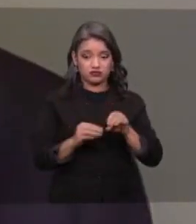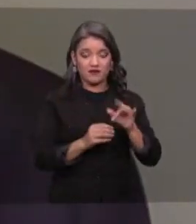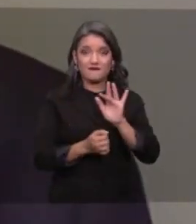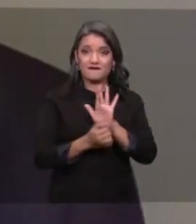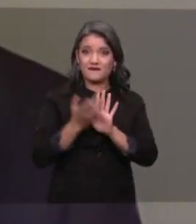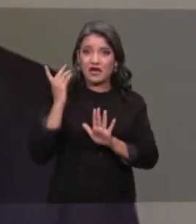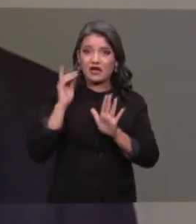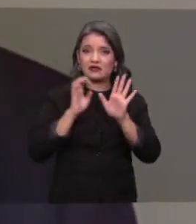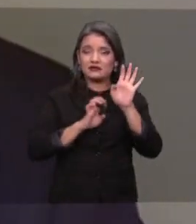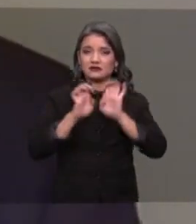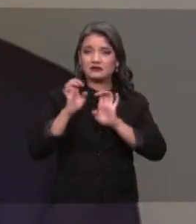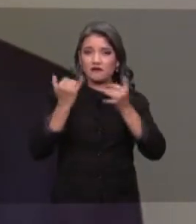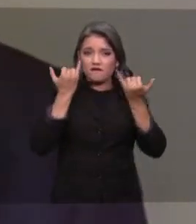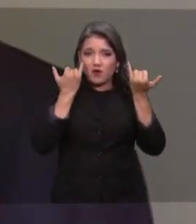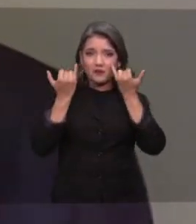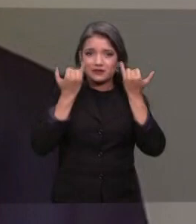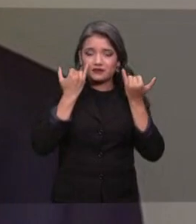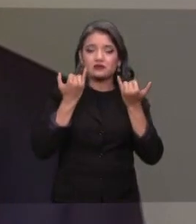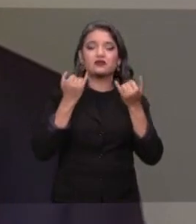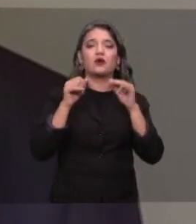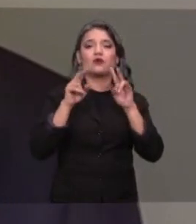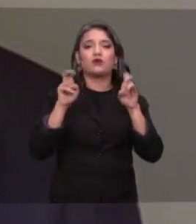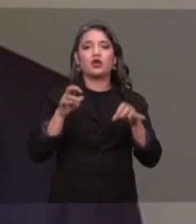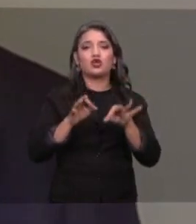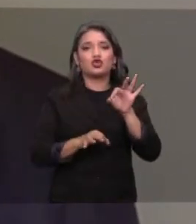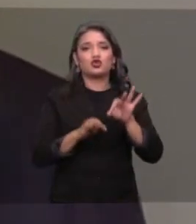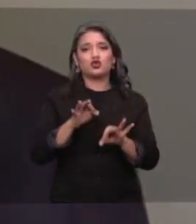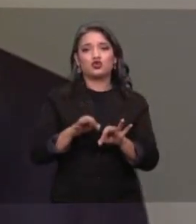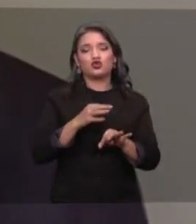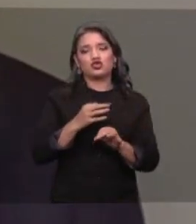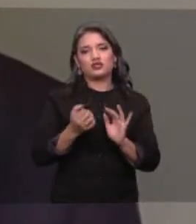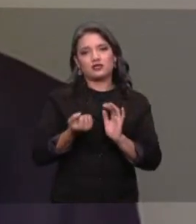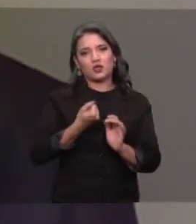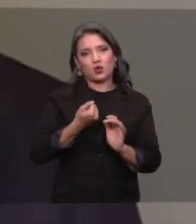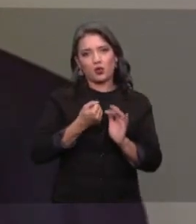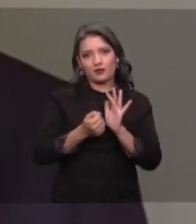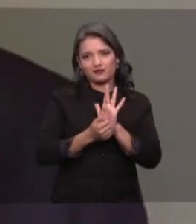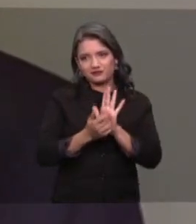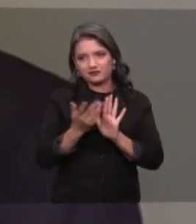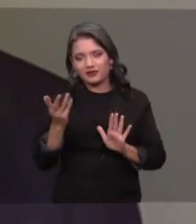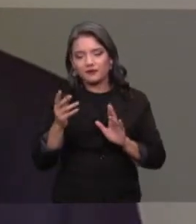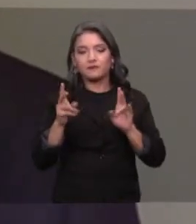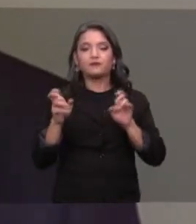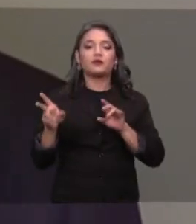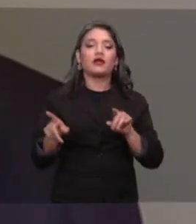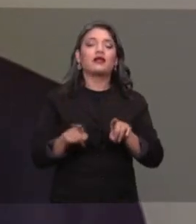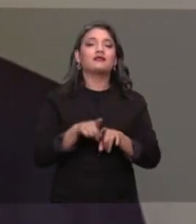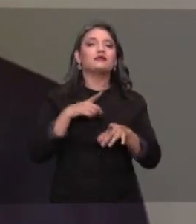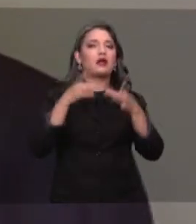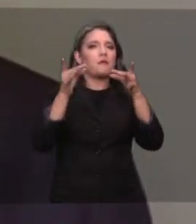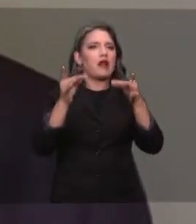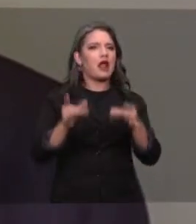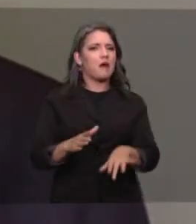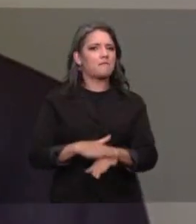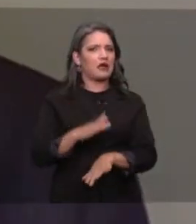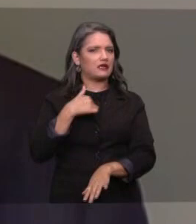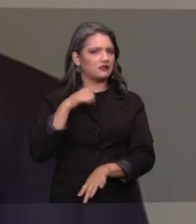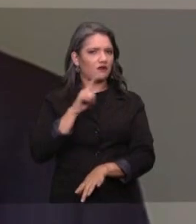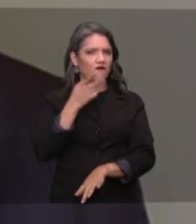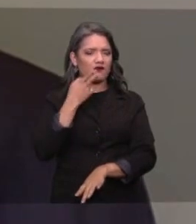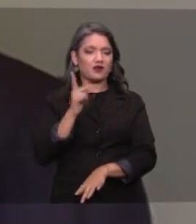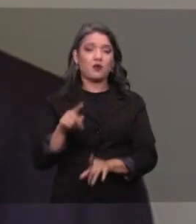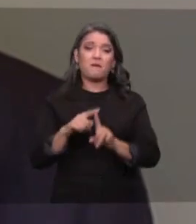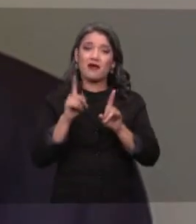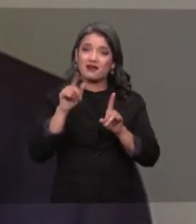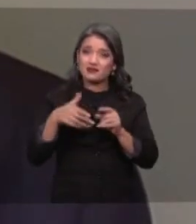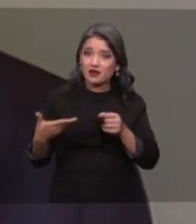em Números, publicação também do Conselho Nacional de Justiça, que a premência do tempo não me permite esmiuçar, mas que certamente servirão